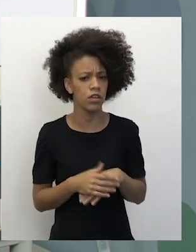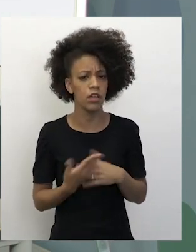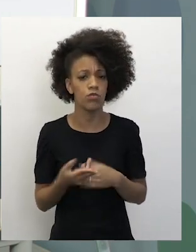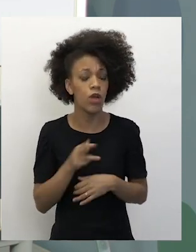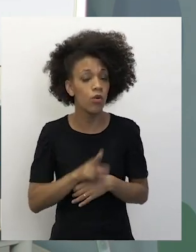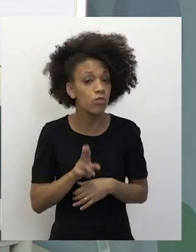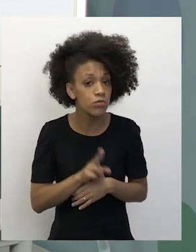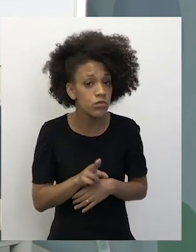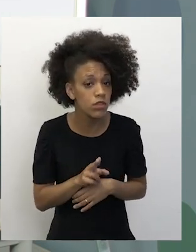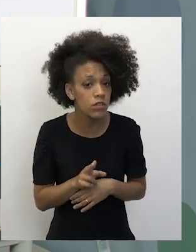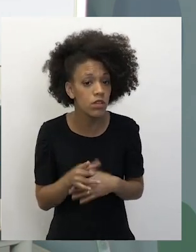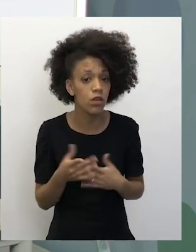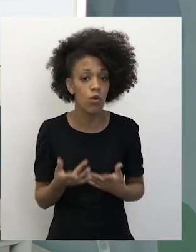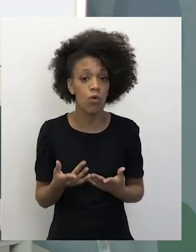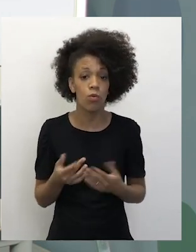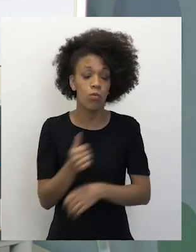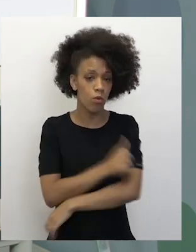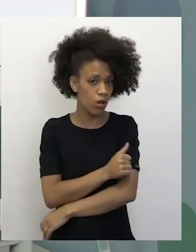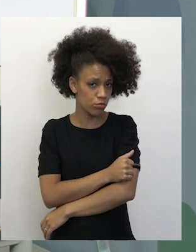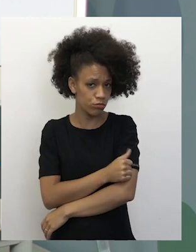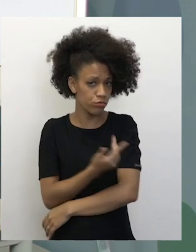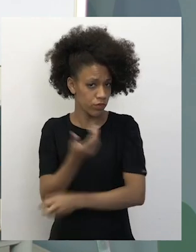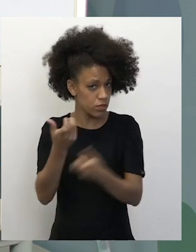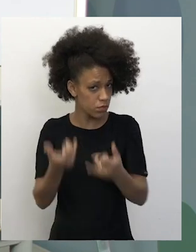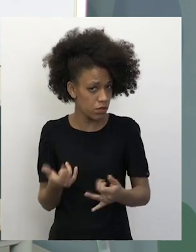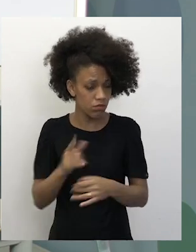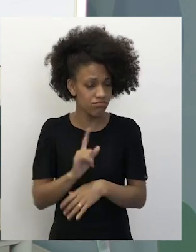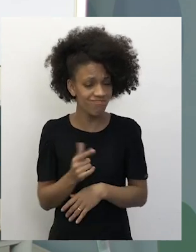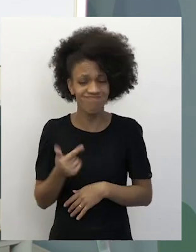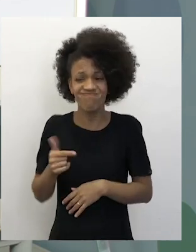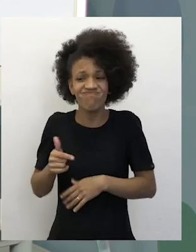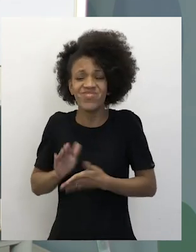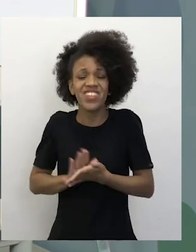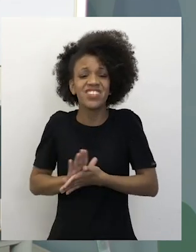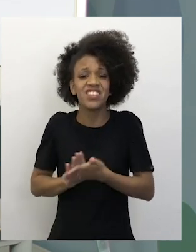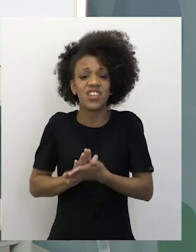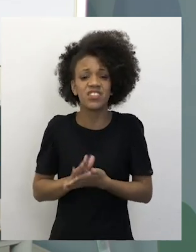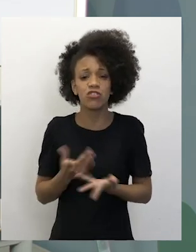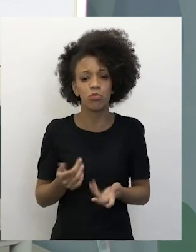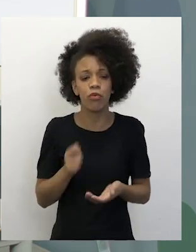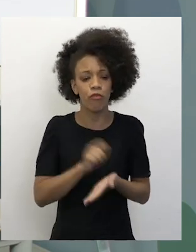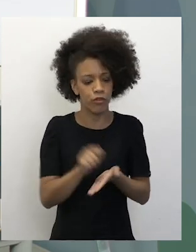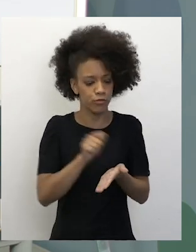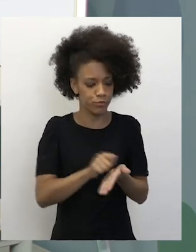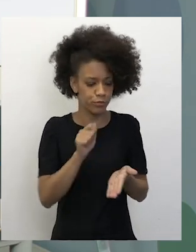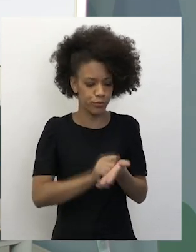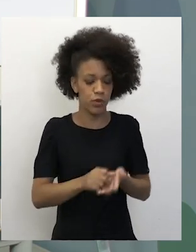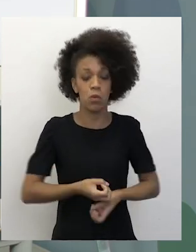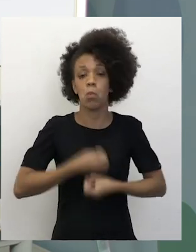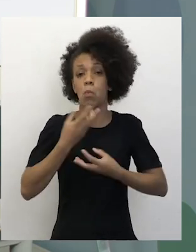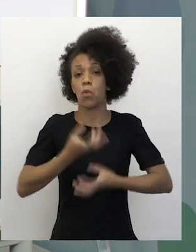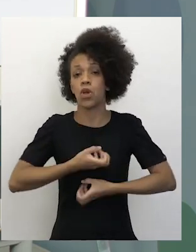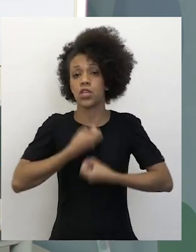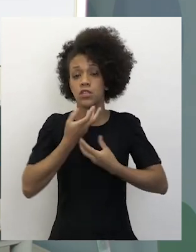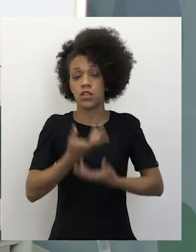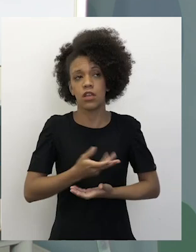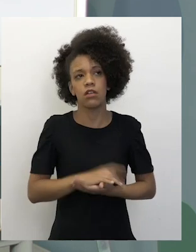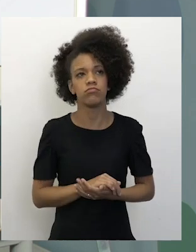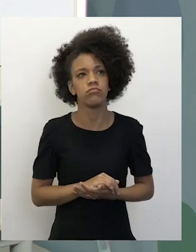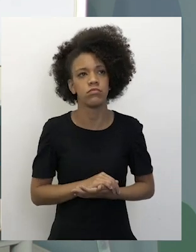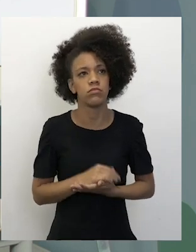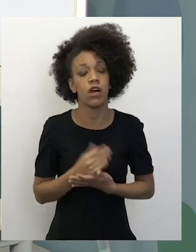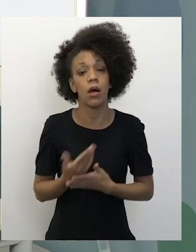função utilitária tal qual o aluno disse não tem uma não é um tempo vou fazer uma poesia para sei lá